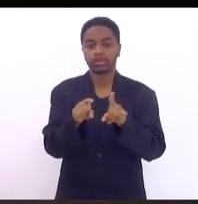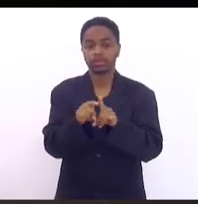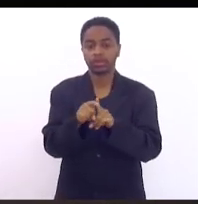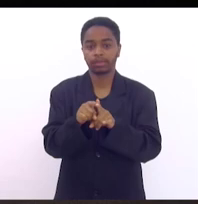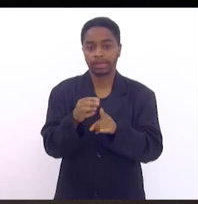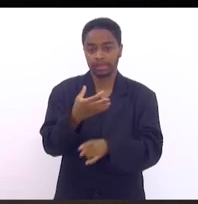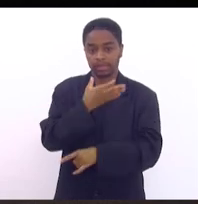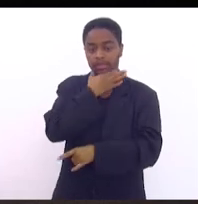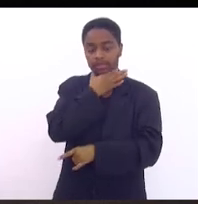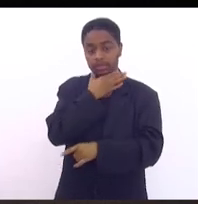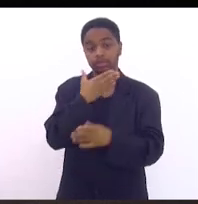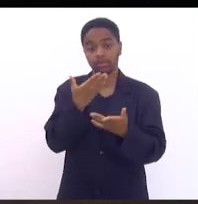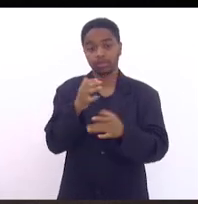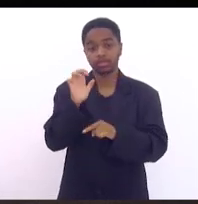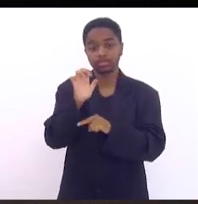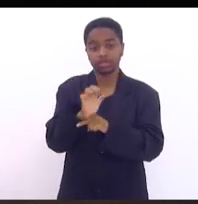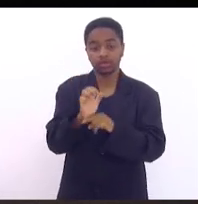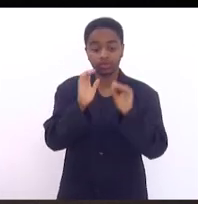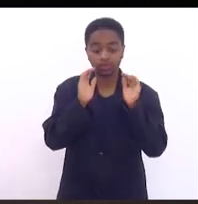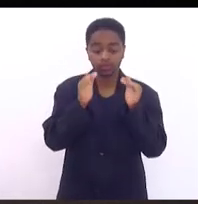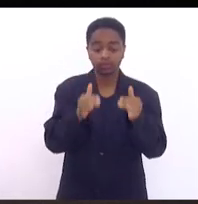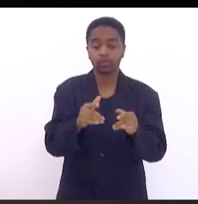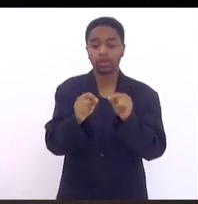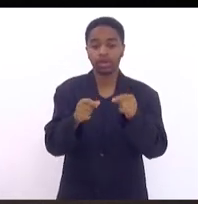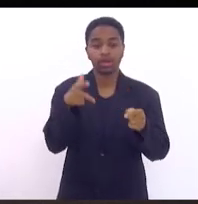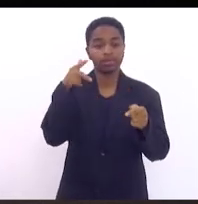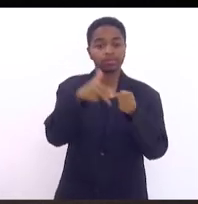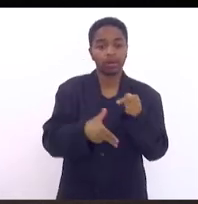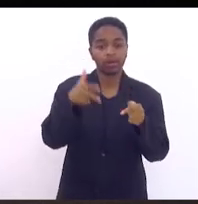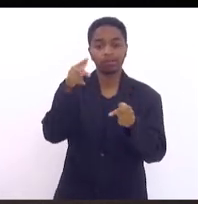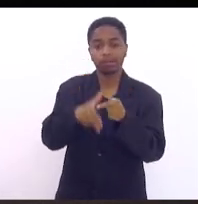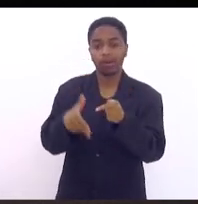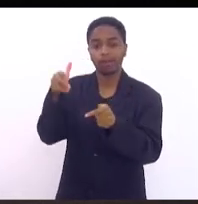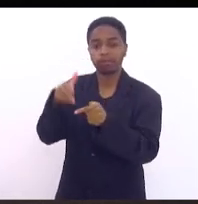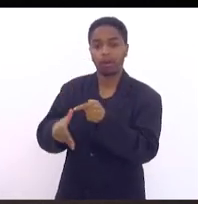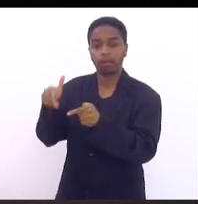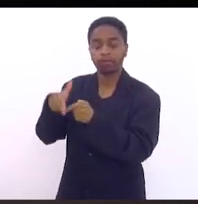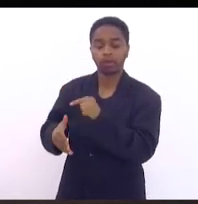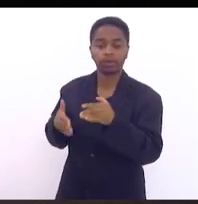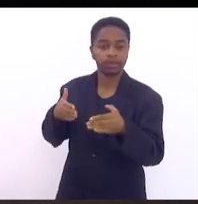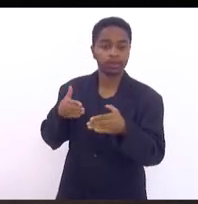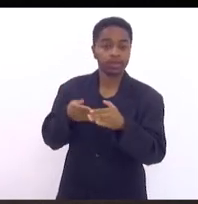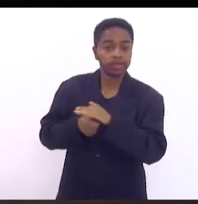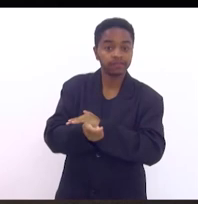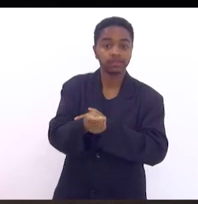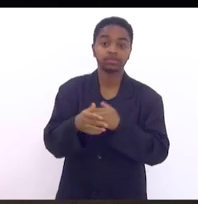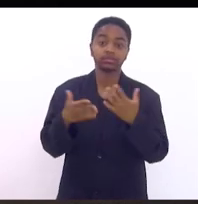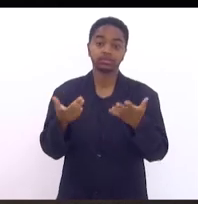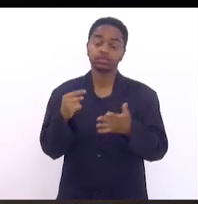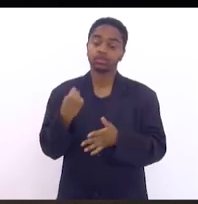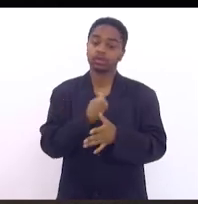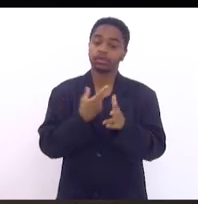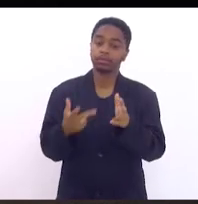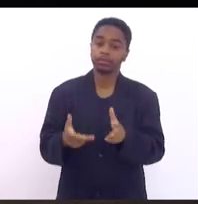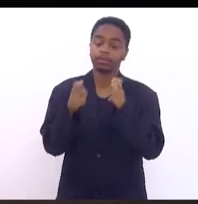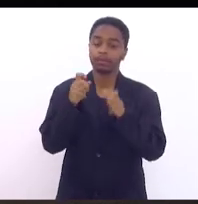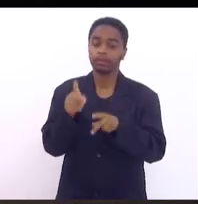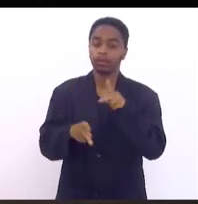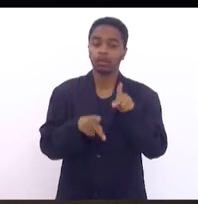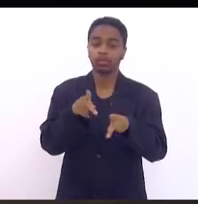o Estado prioriza cortes nos investimentos e a gente está vendo a população fluminense,